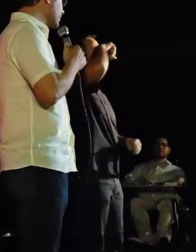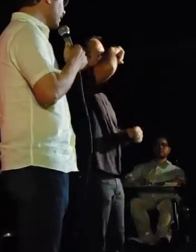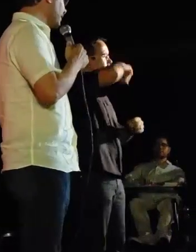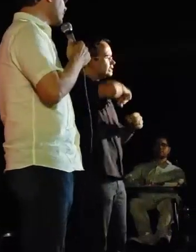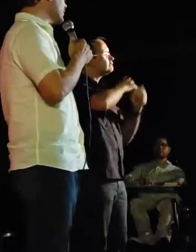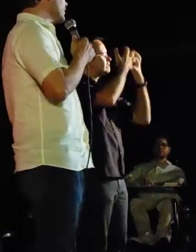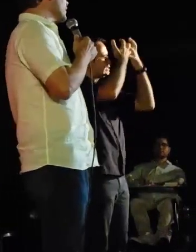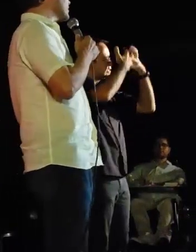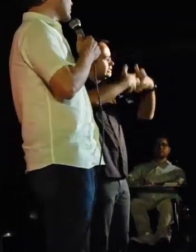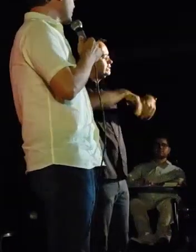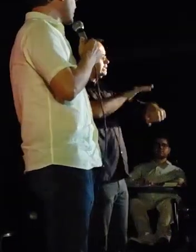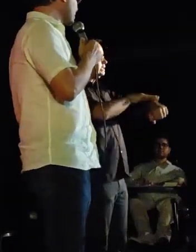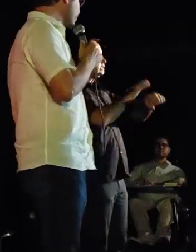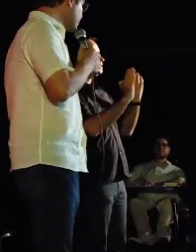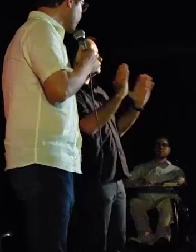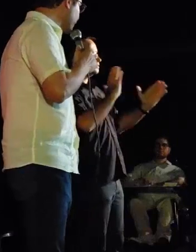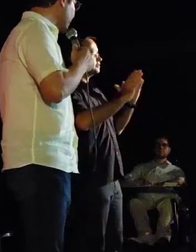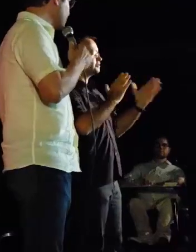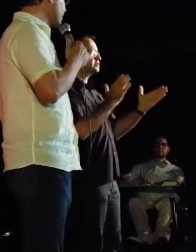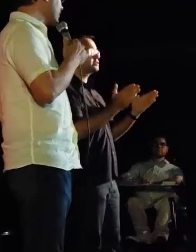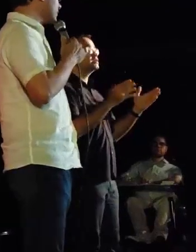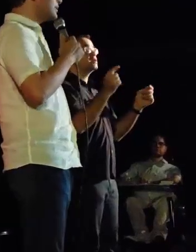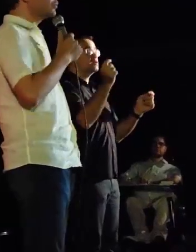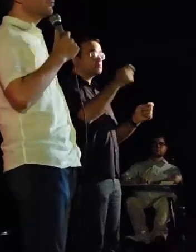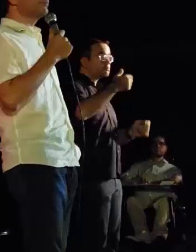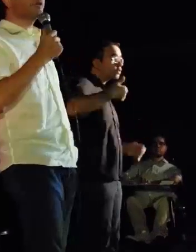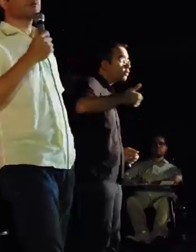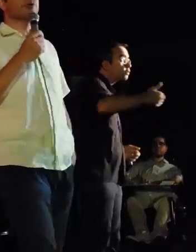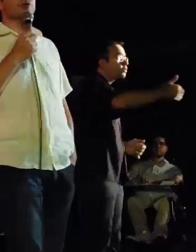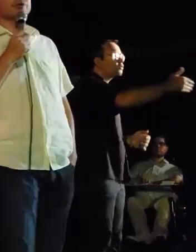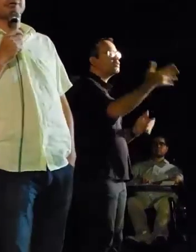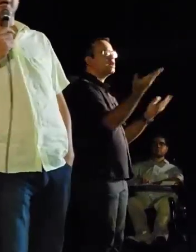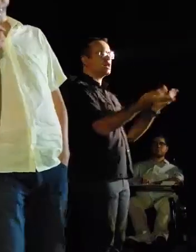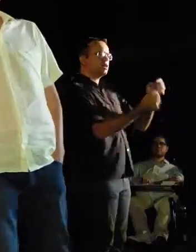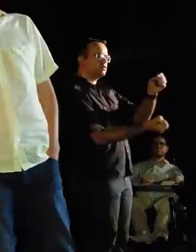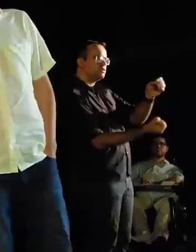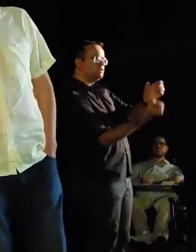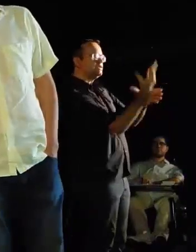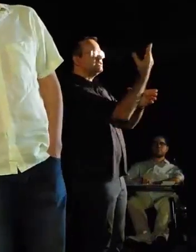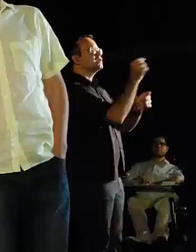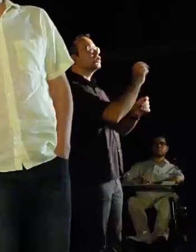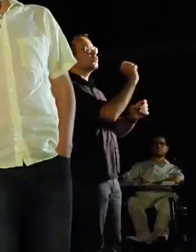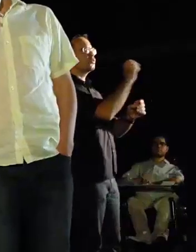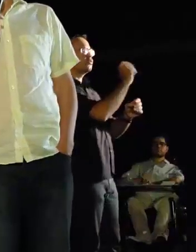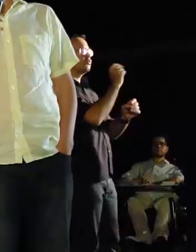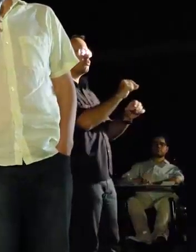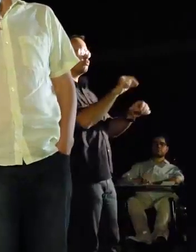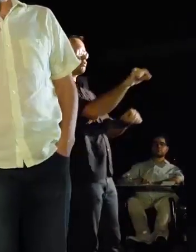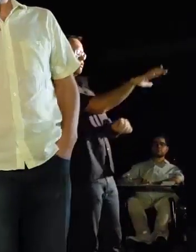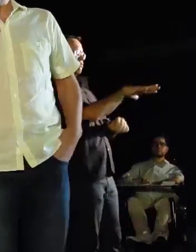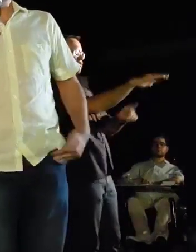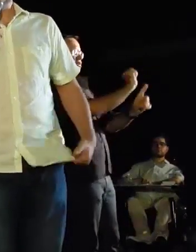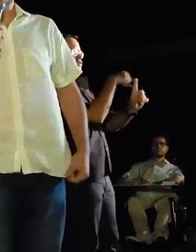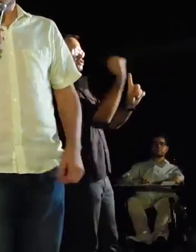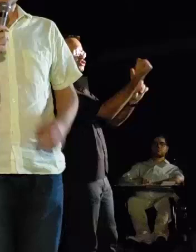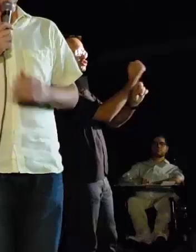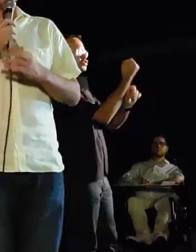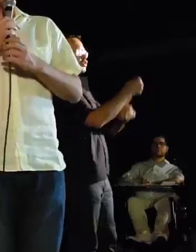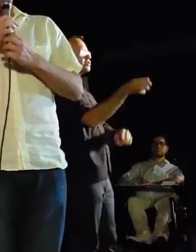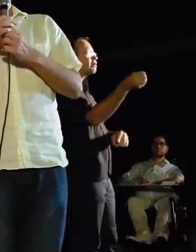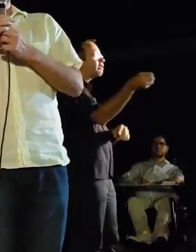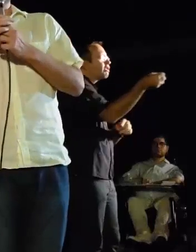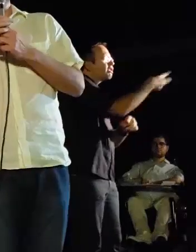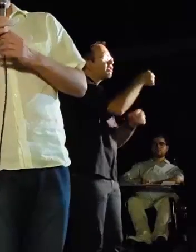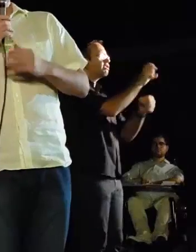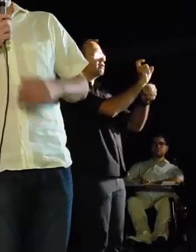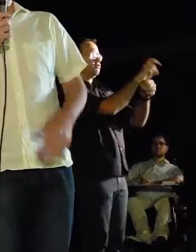da atualidade, que é exatamente essa possibilidade desse surgimento de sociedades de cunho fascista, neofascista, na nossa